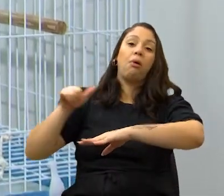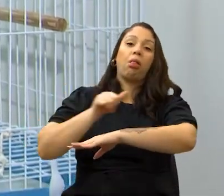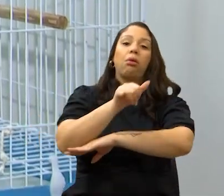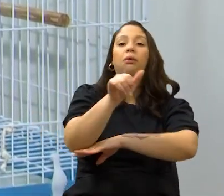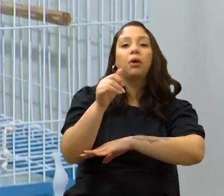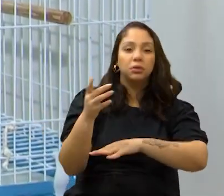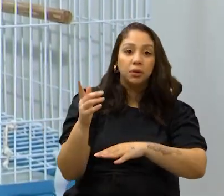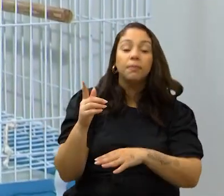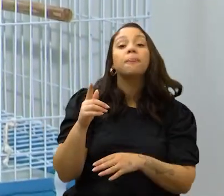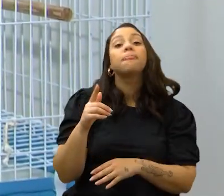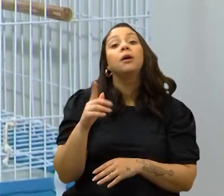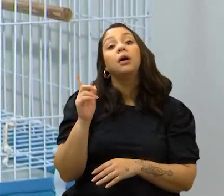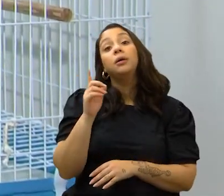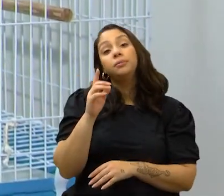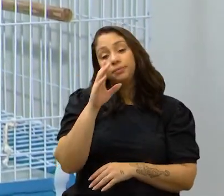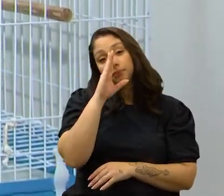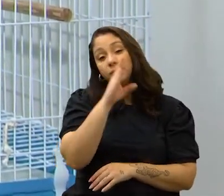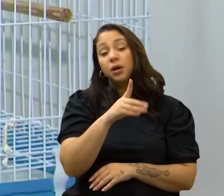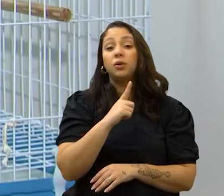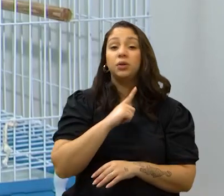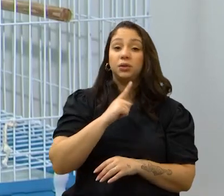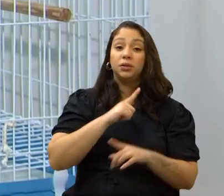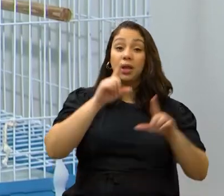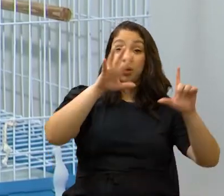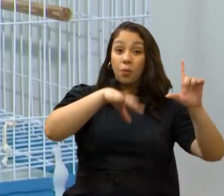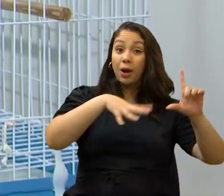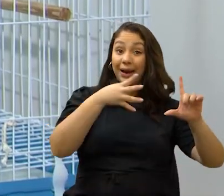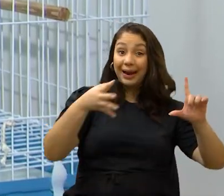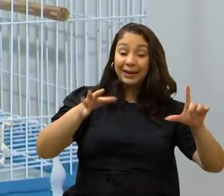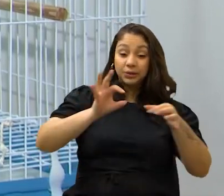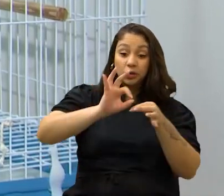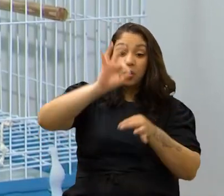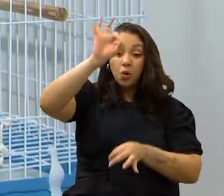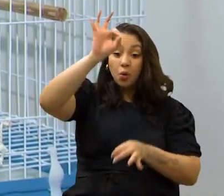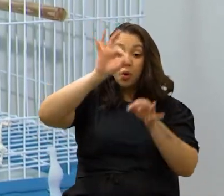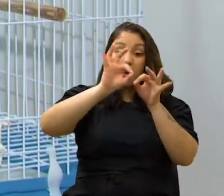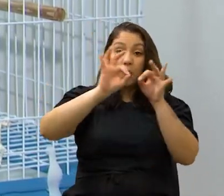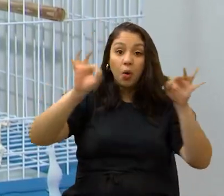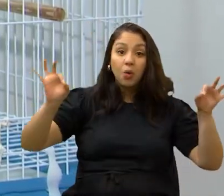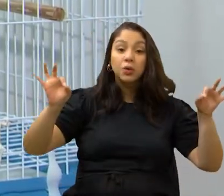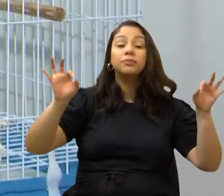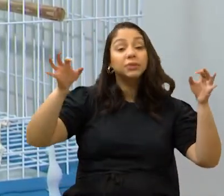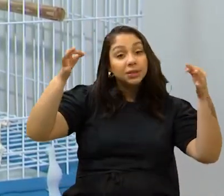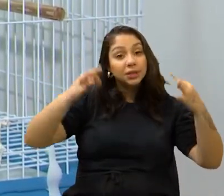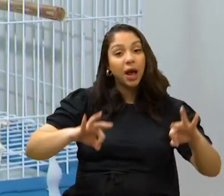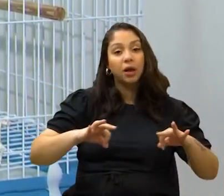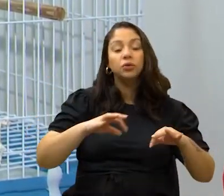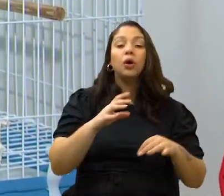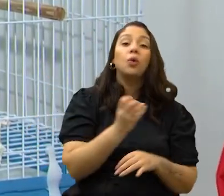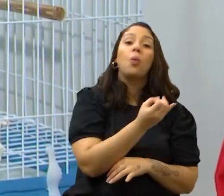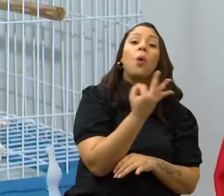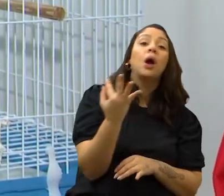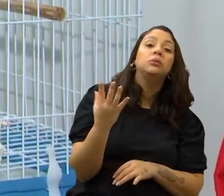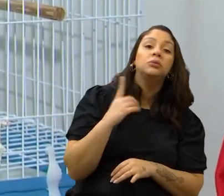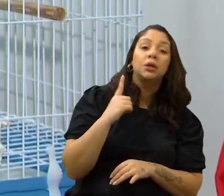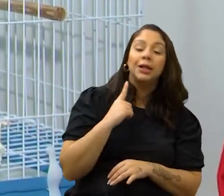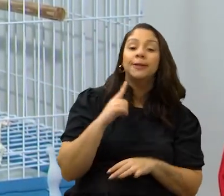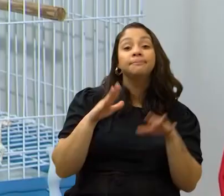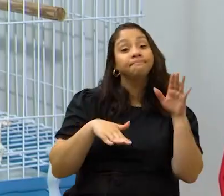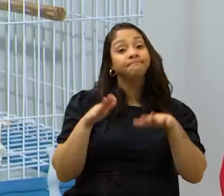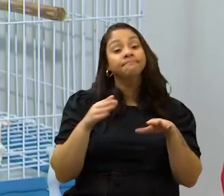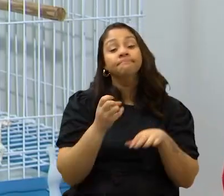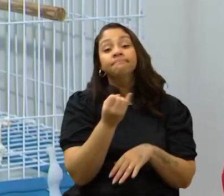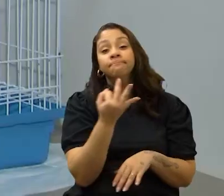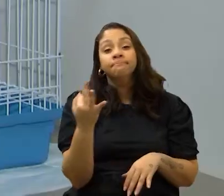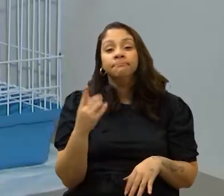Então sim, a gente fala que o mais importante é ter uma gaiola de um tamanho adequado, para que essa ave, se você vai ter uma ou duas